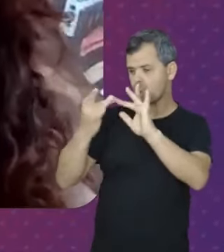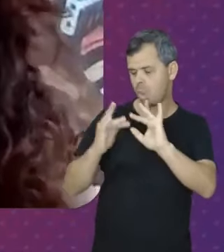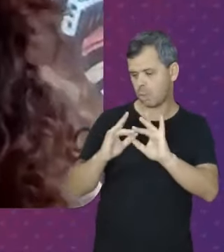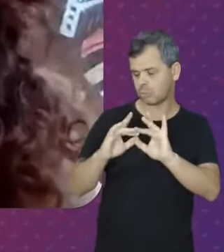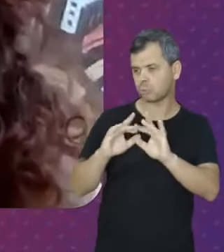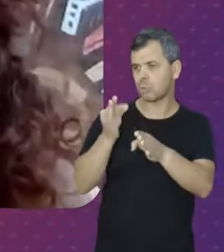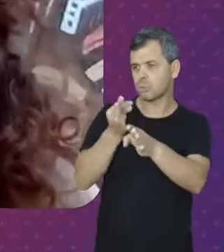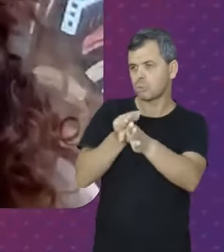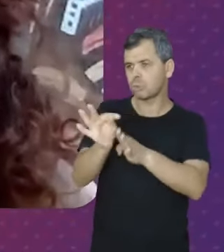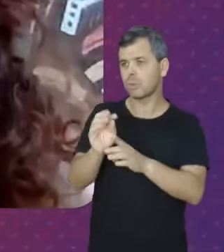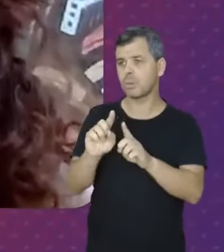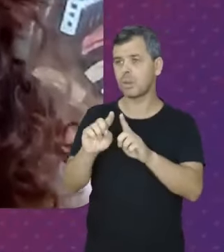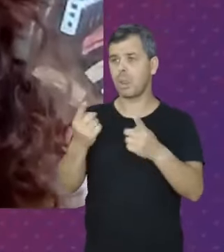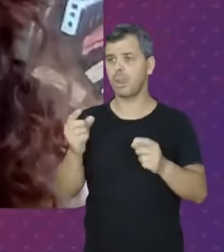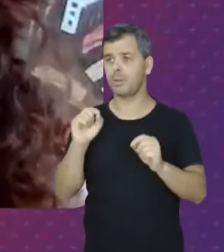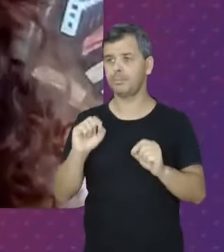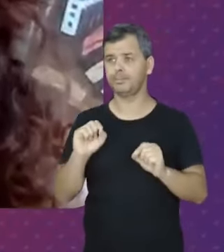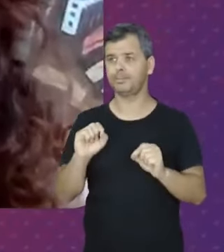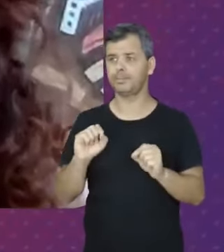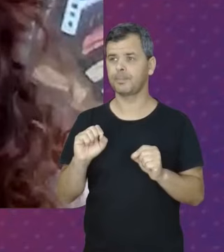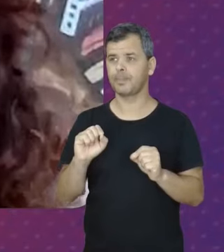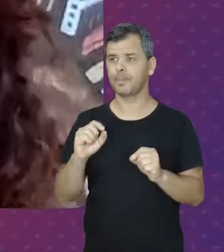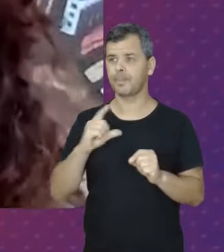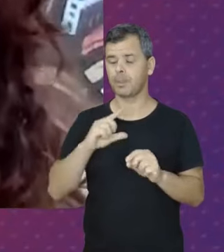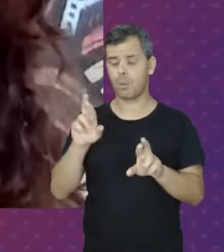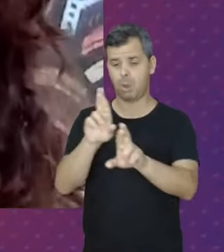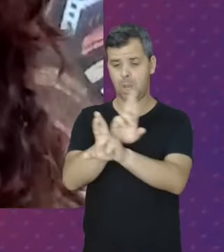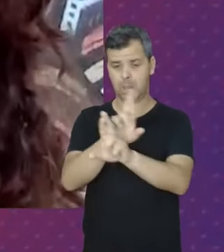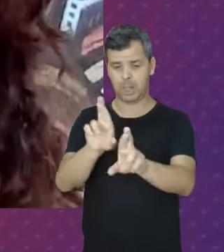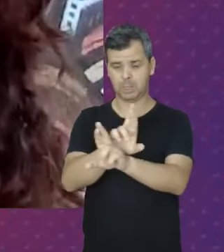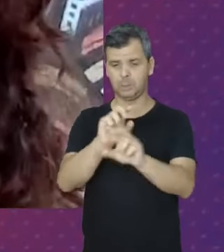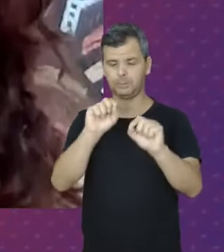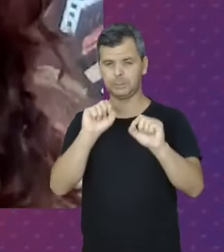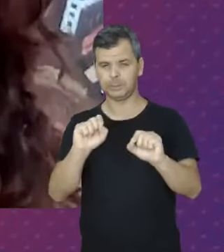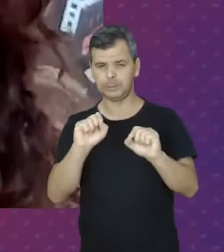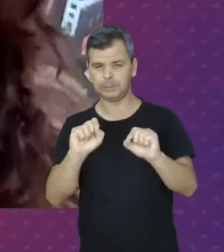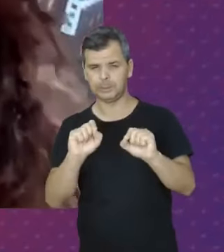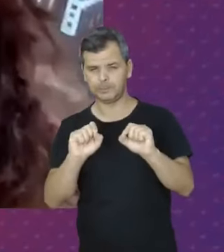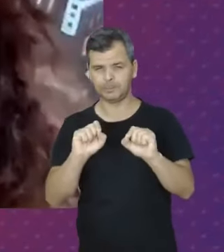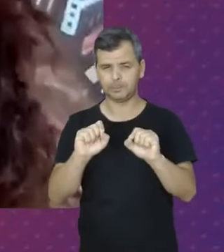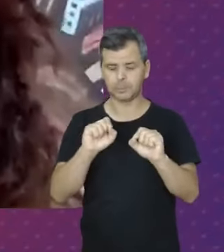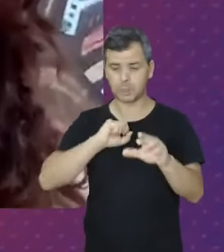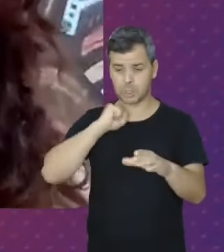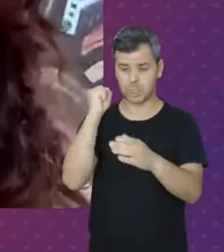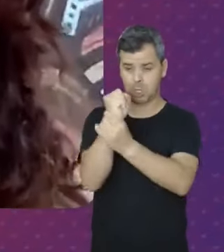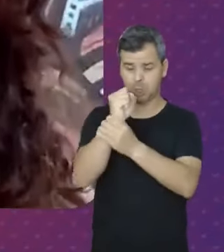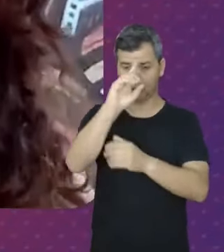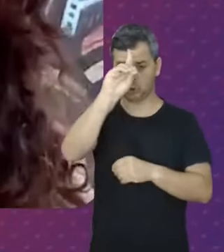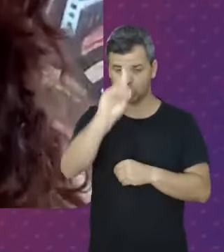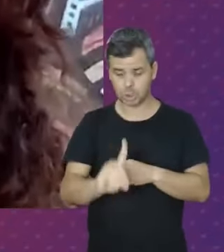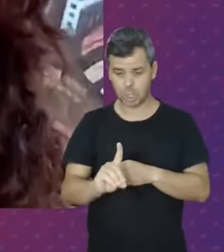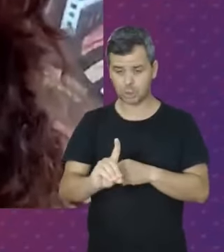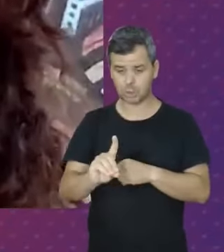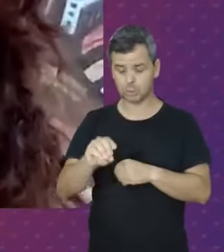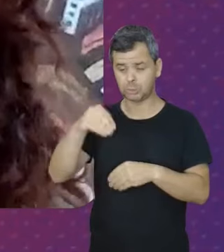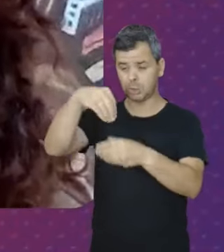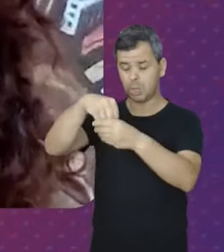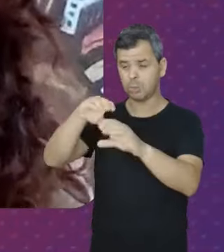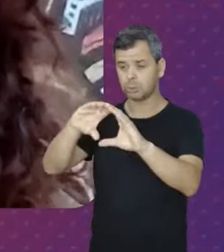com ela, e que tem uma relação de garantia de direitos daquela